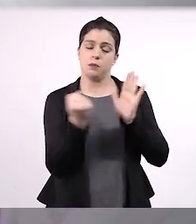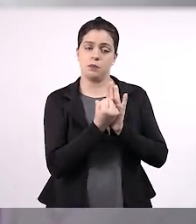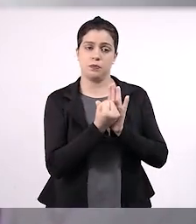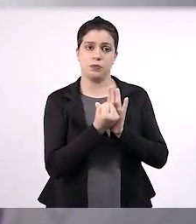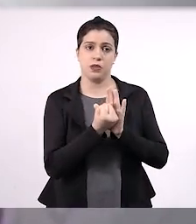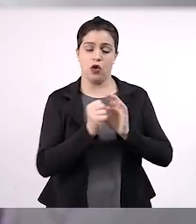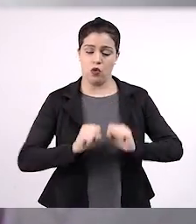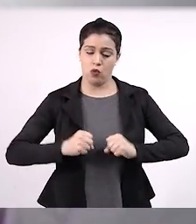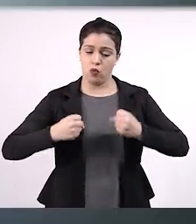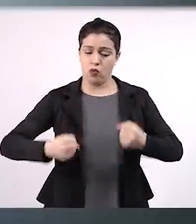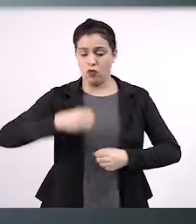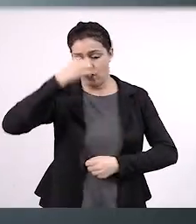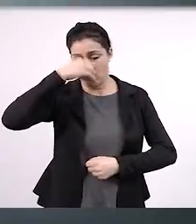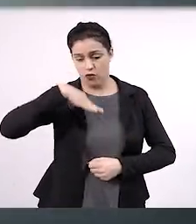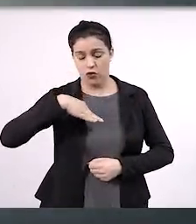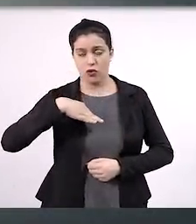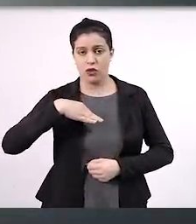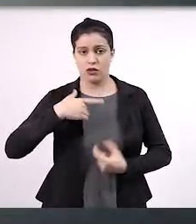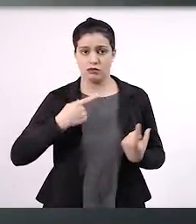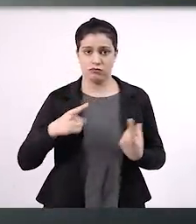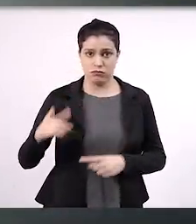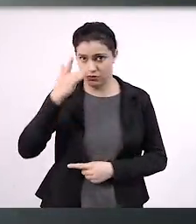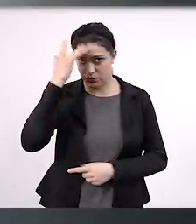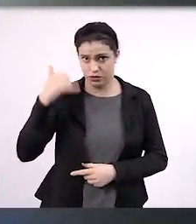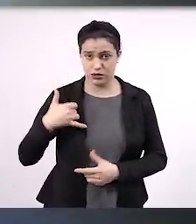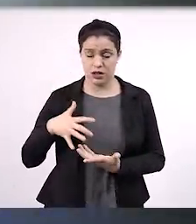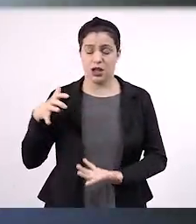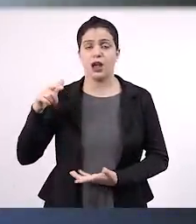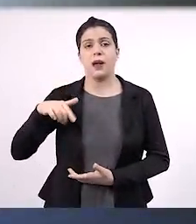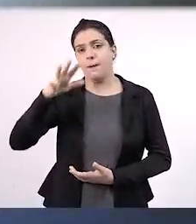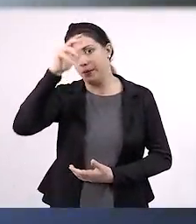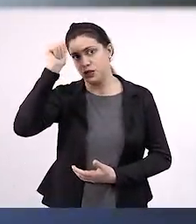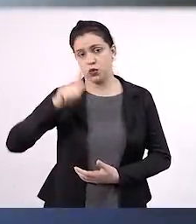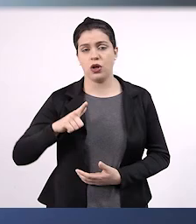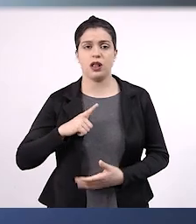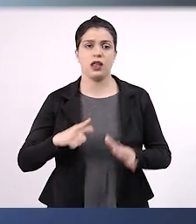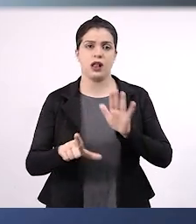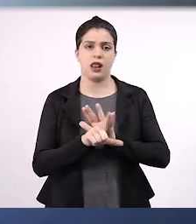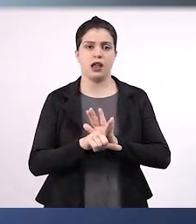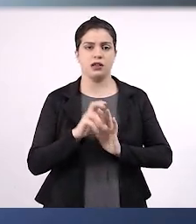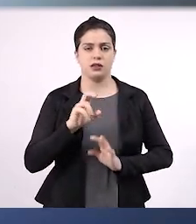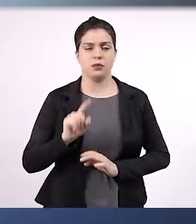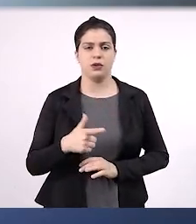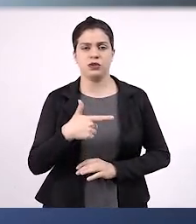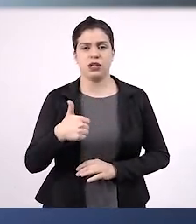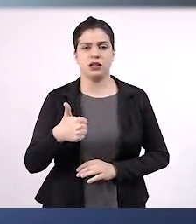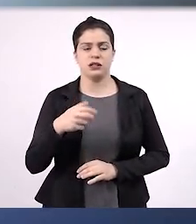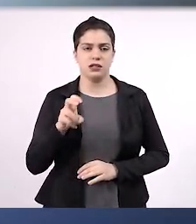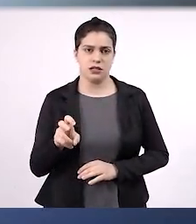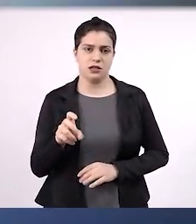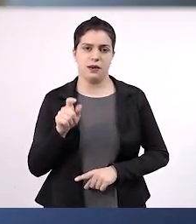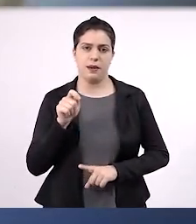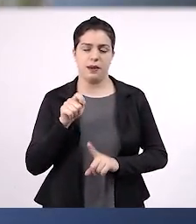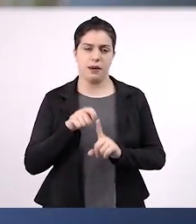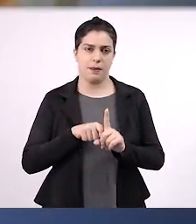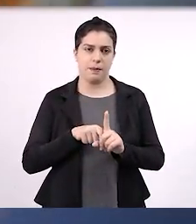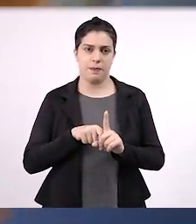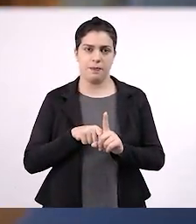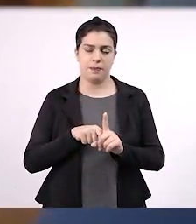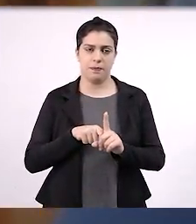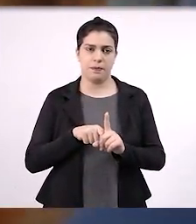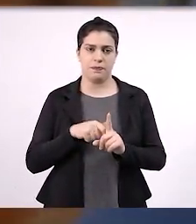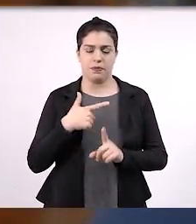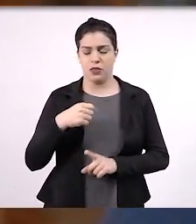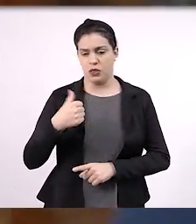contra a pessoa idosa. Já em Mato Grosso do Sul, desde a Lei 5.215 de 2018, o mês de junho é